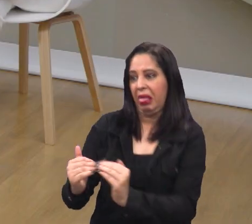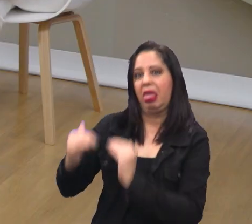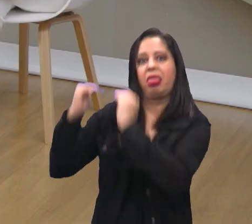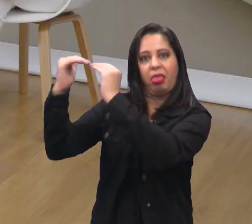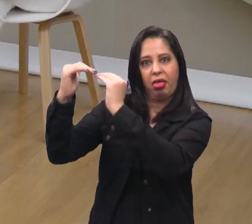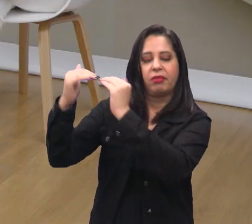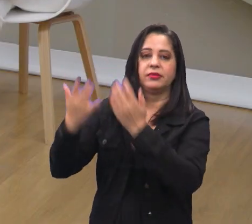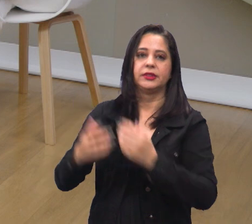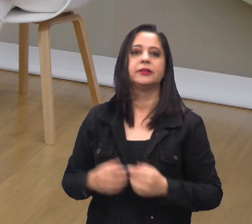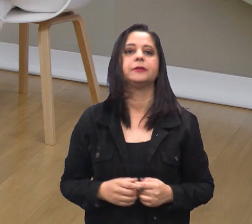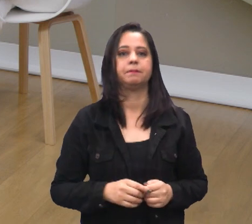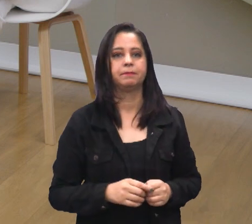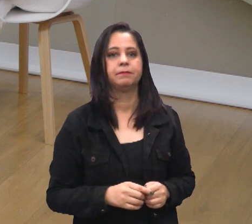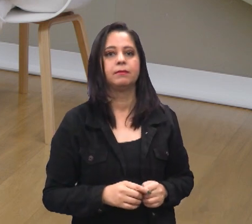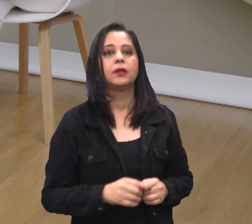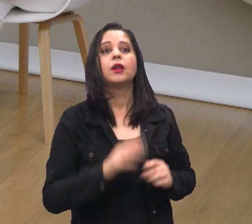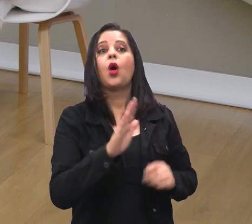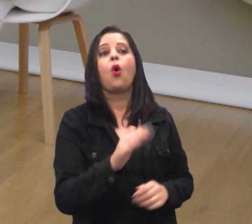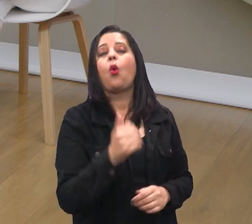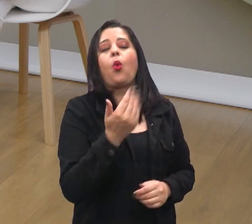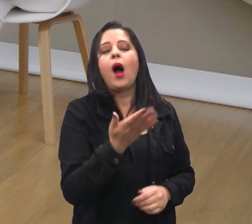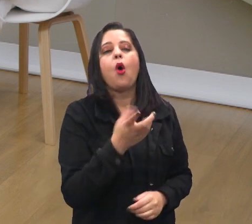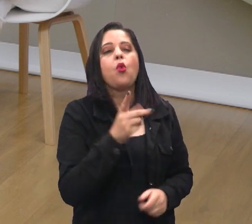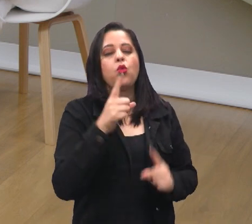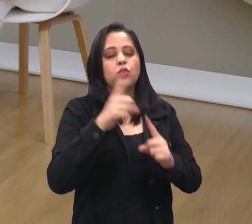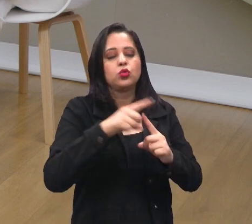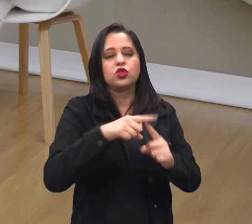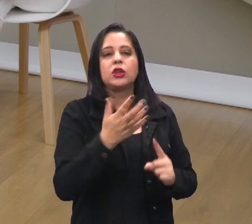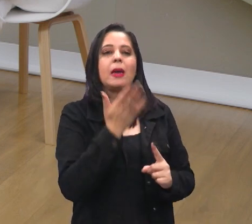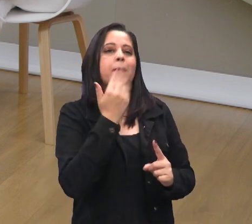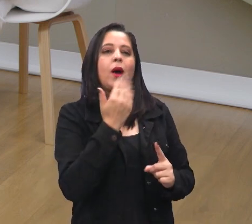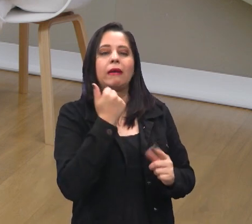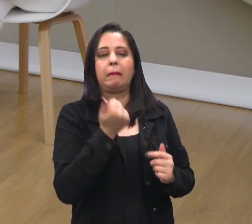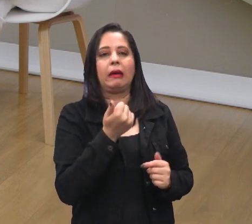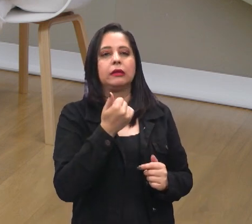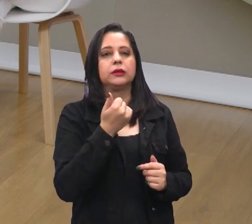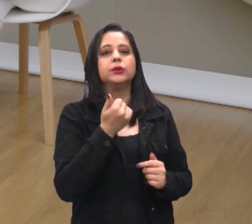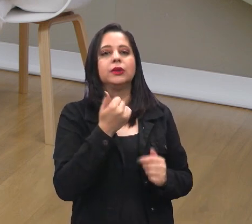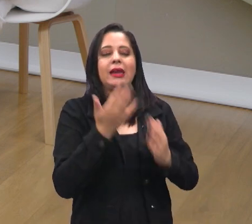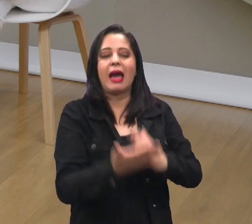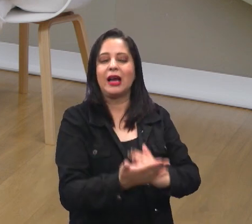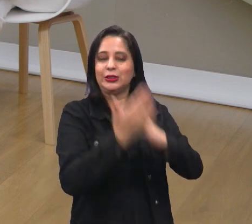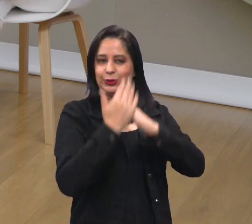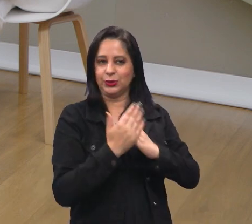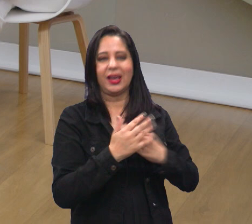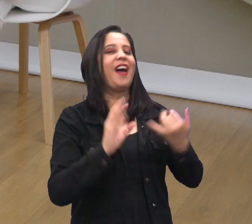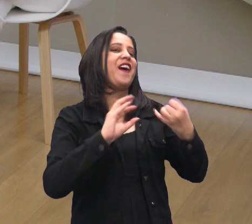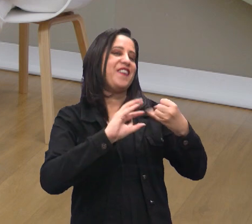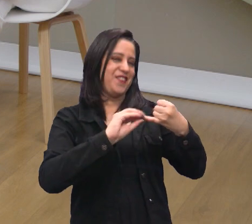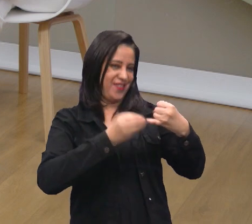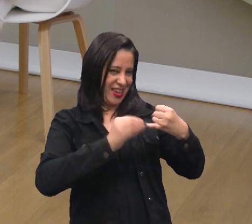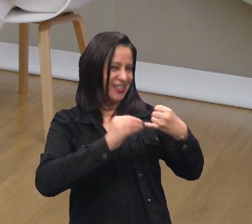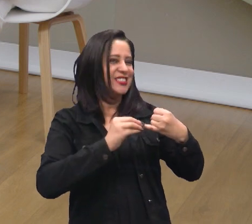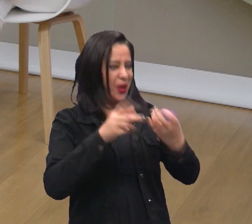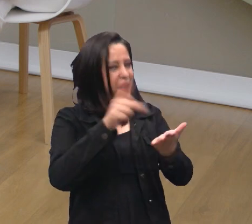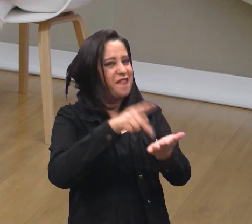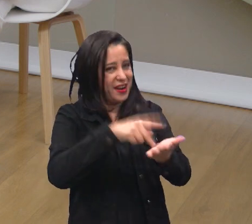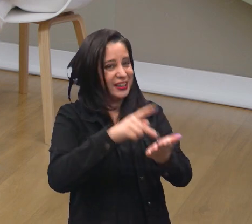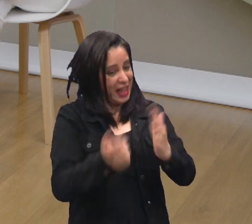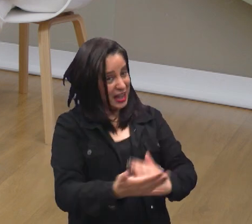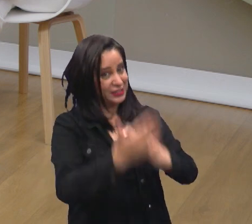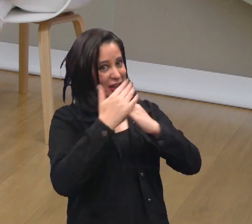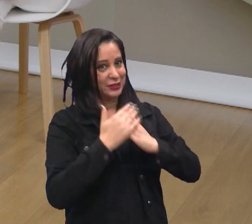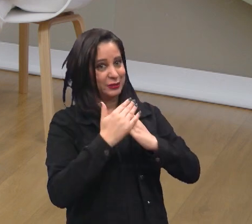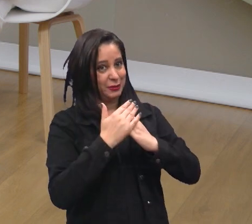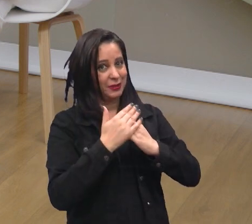inadequado, quais são os principais alimentos que contribuem para a gente evitar a anemia? Feijão, todo mundo fala, é verdade, o feijão ajuda mesmo?